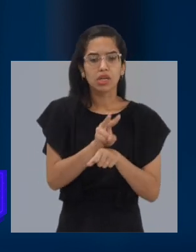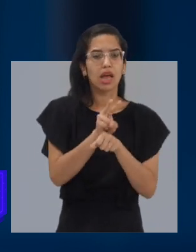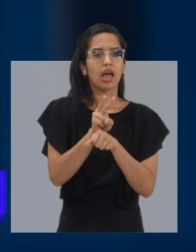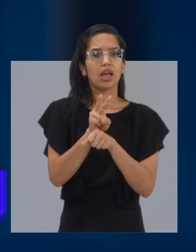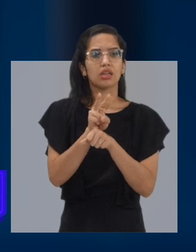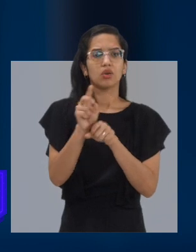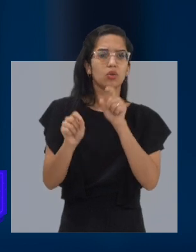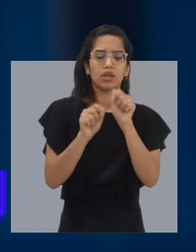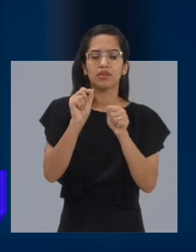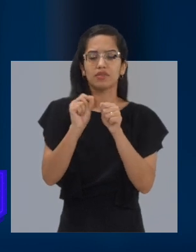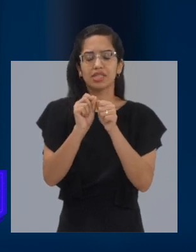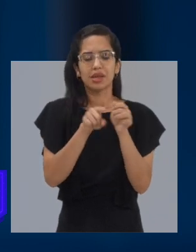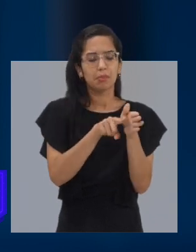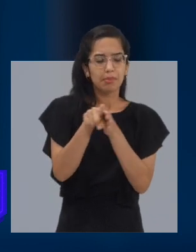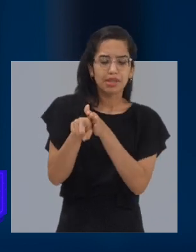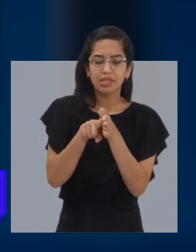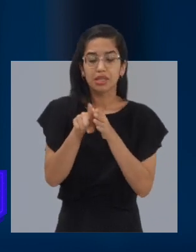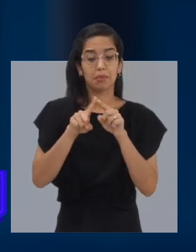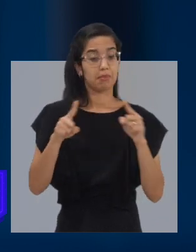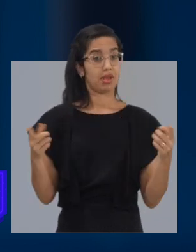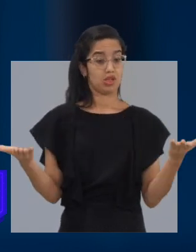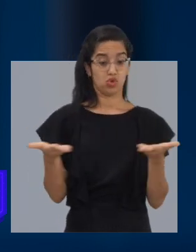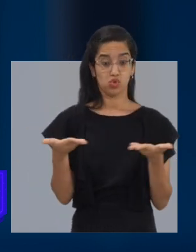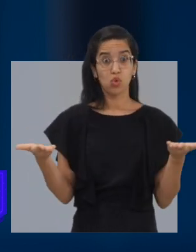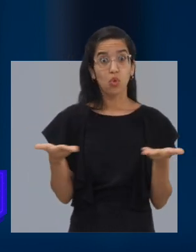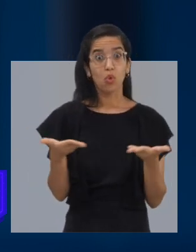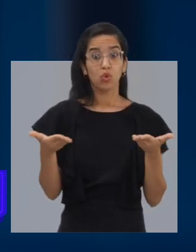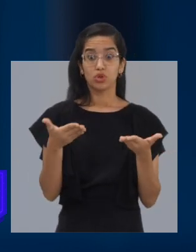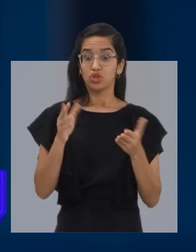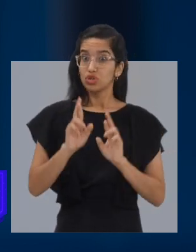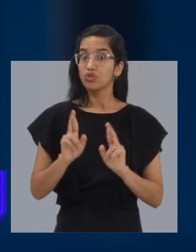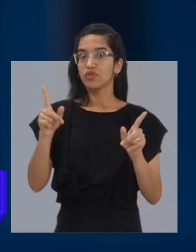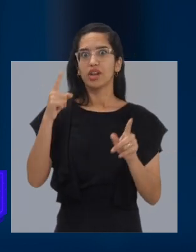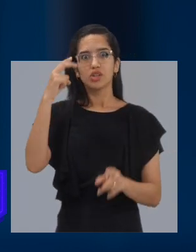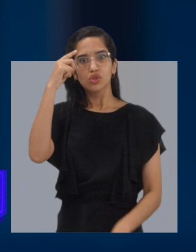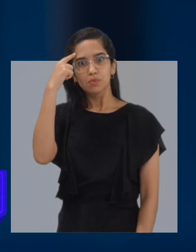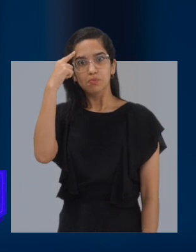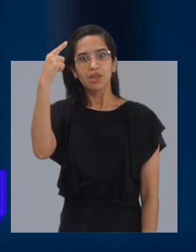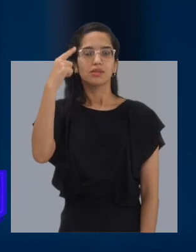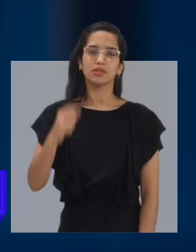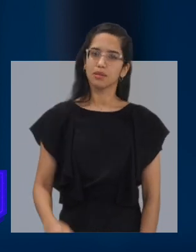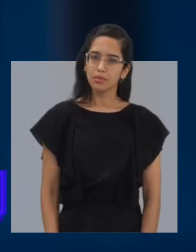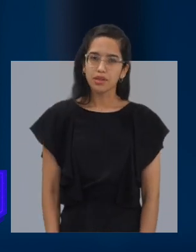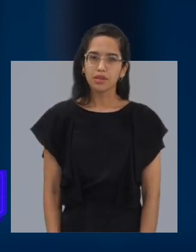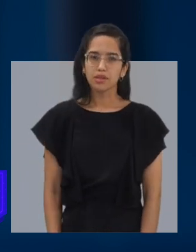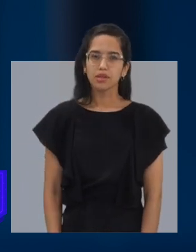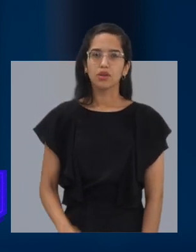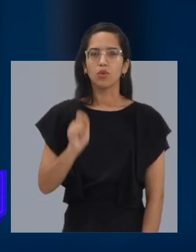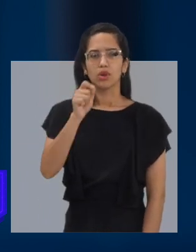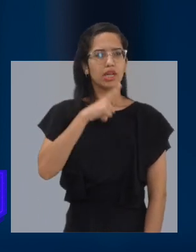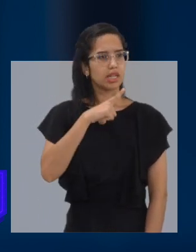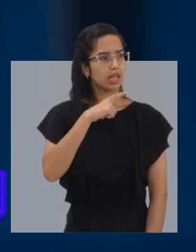pesquisa. Mas hoje a visão ela evoluiu. Hoje o museu ele tem esse poder